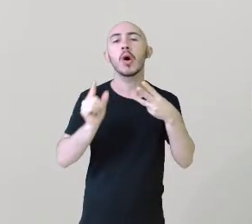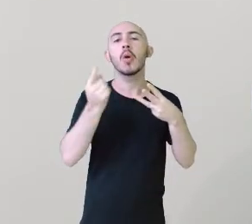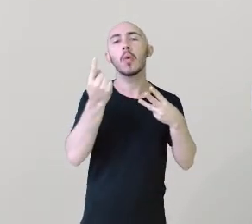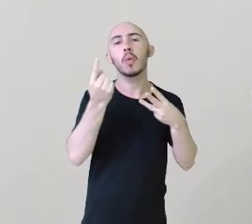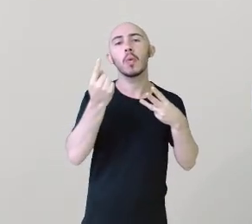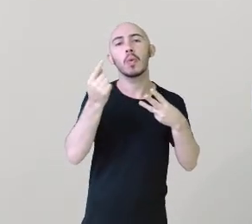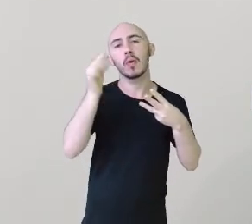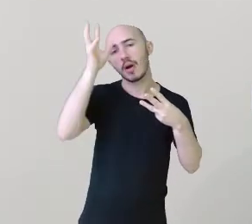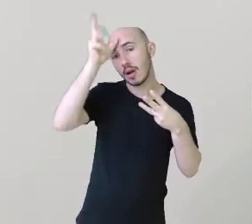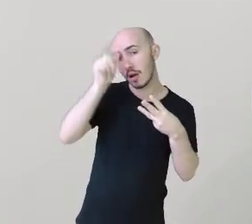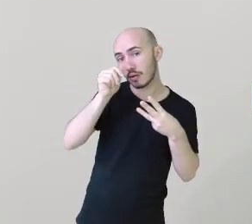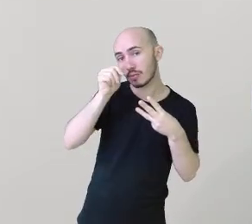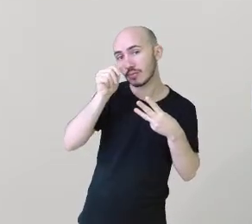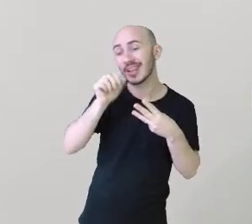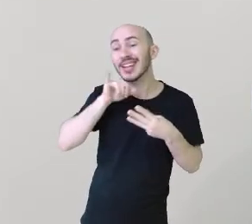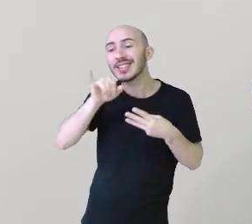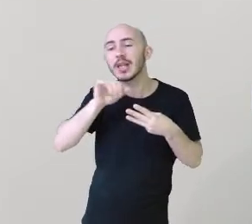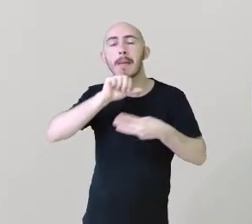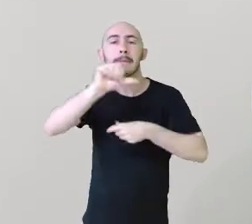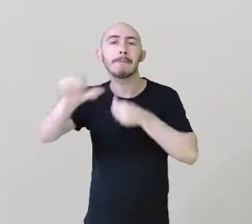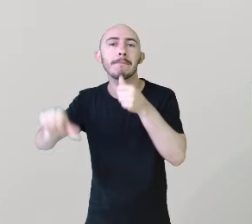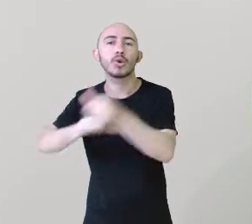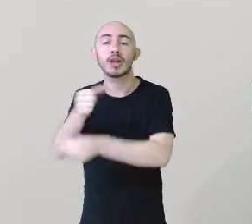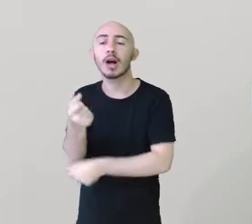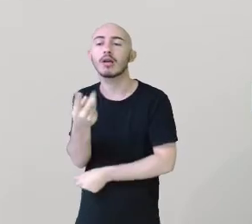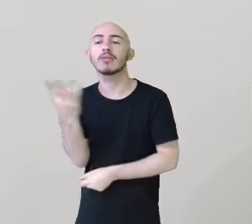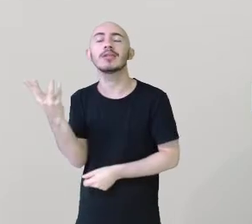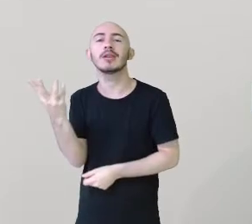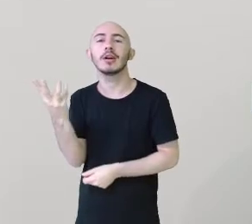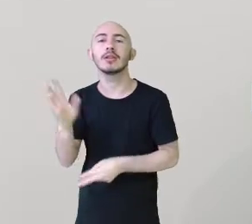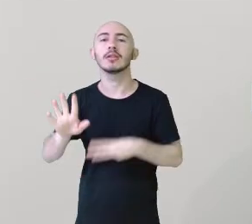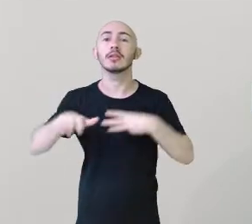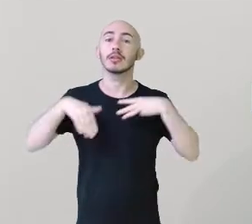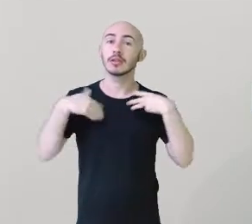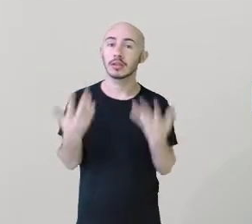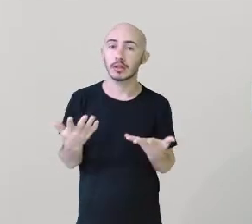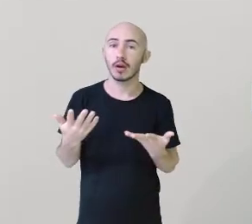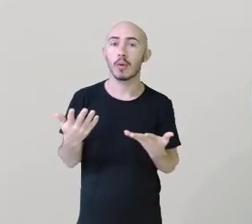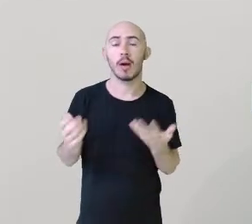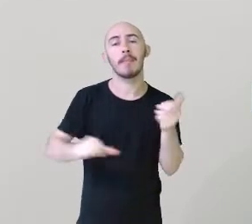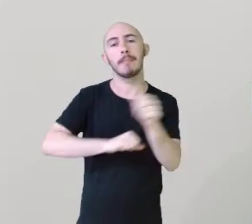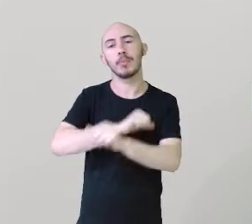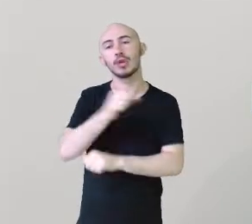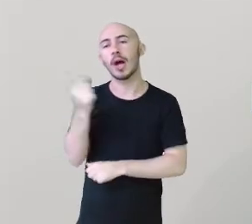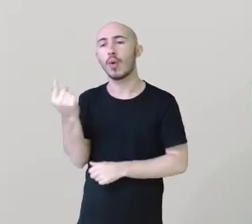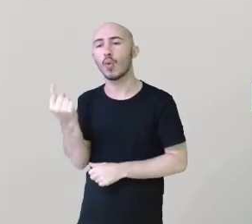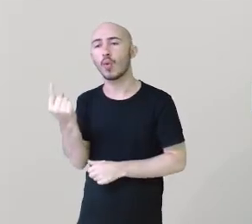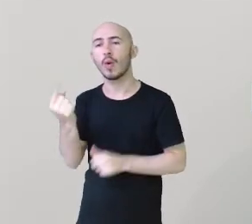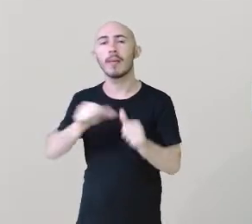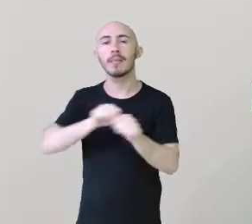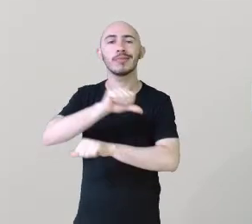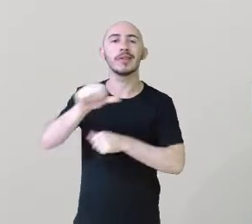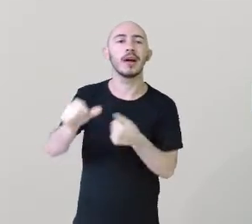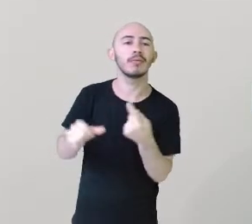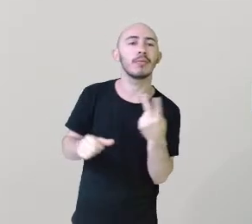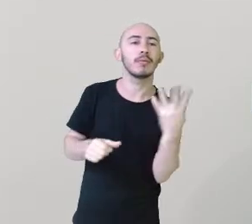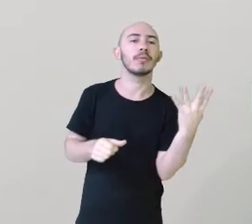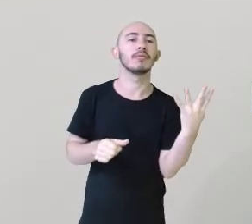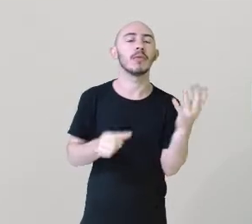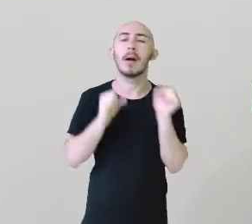para em relação ao número, eu vou passar do singular, que é um, para o plural, que pode